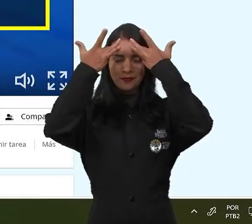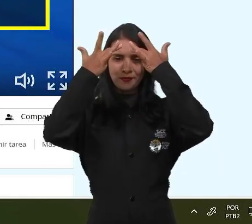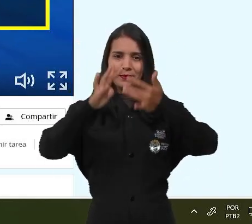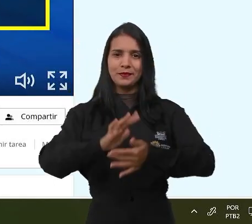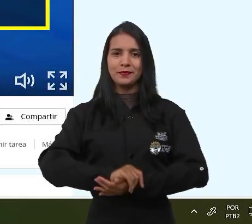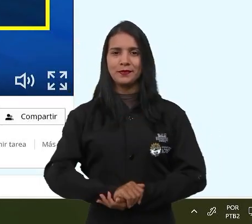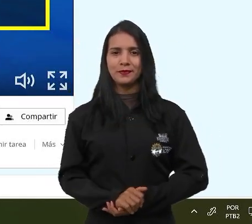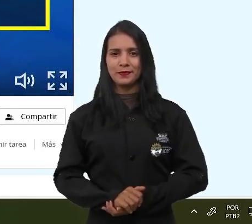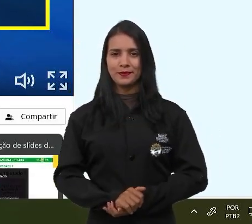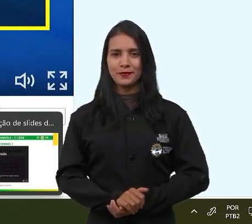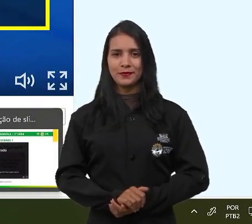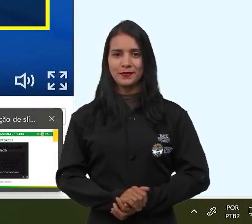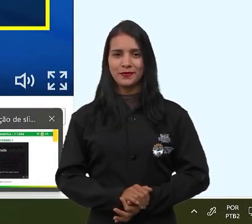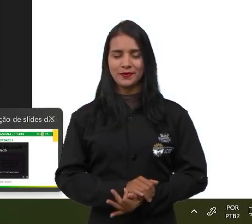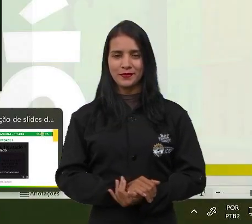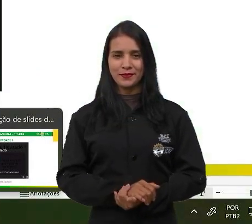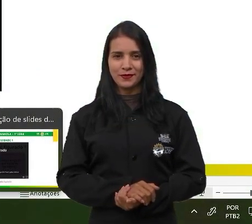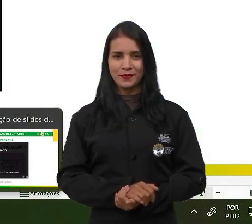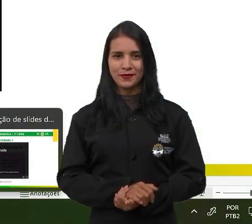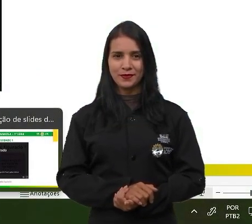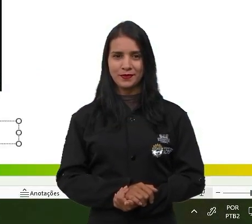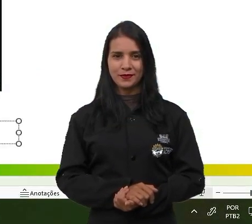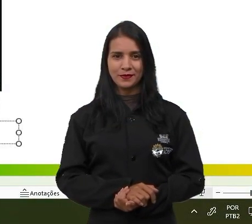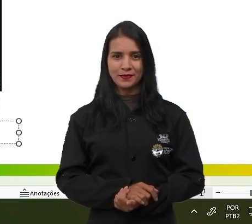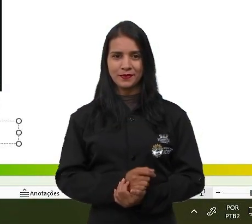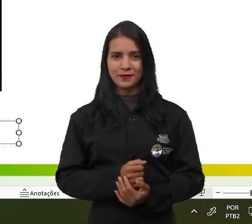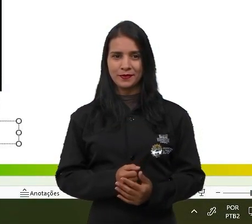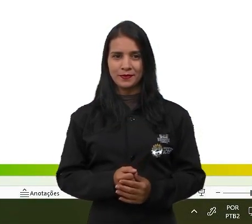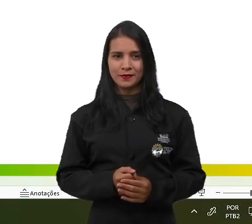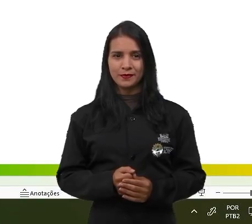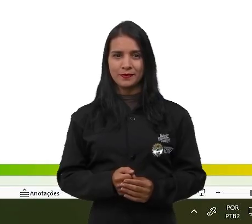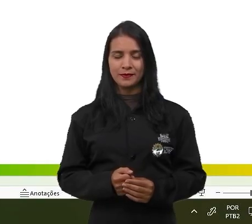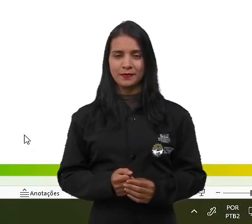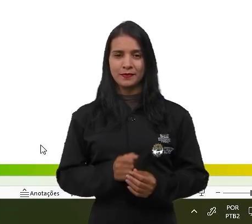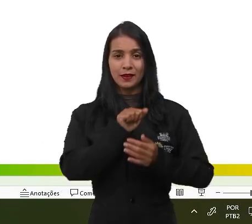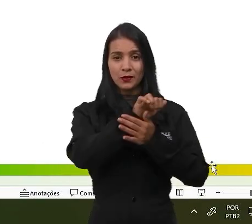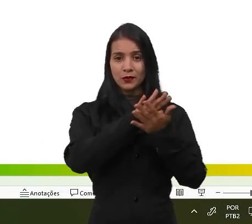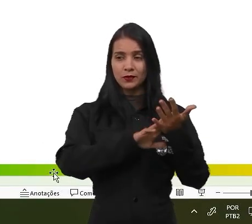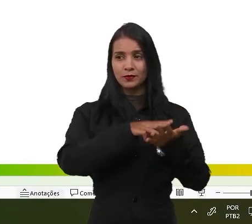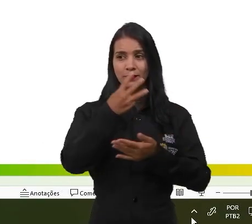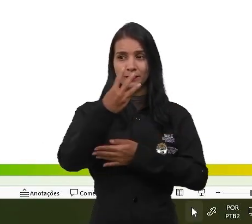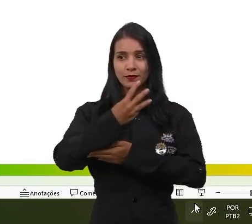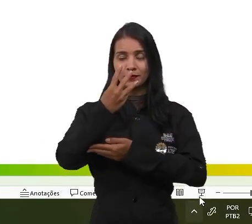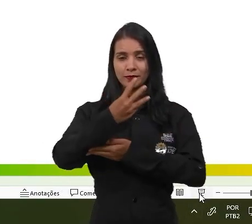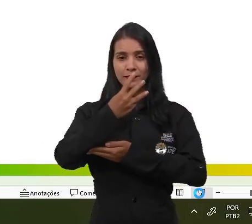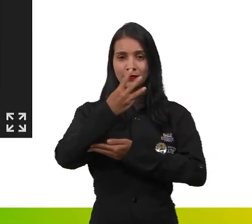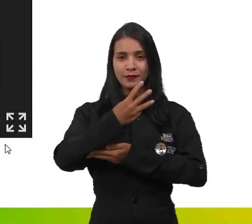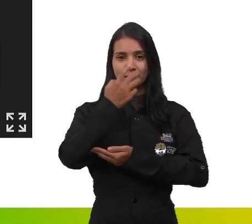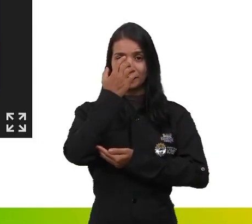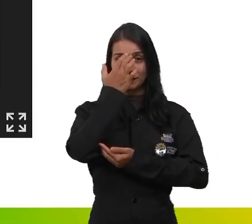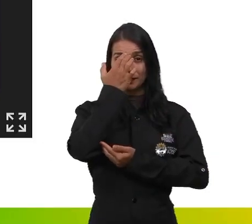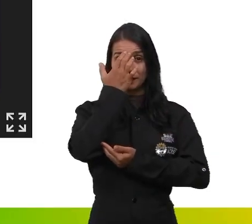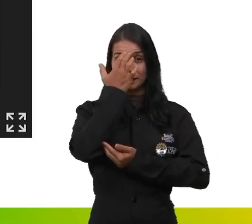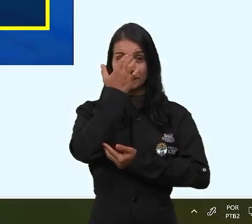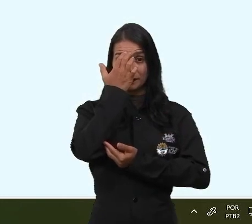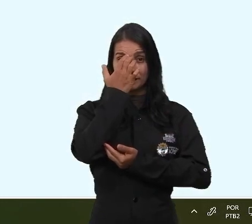Agora vamos aqui para a nossa atividade 3, né?